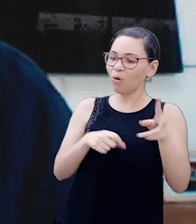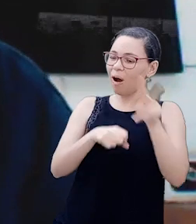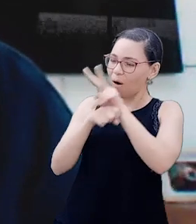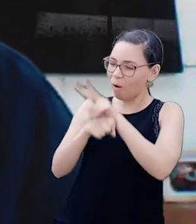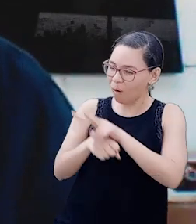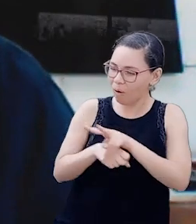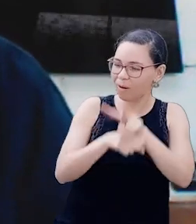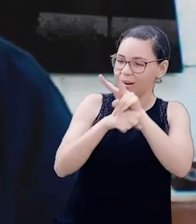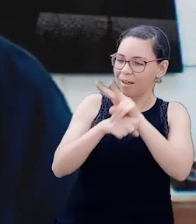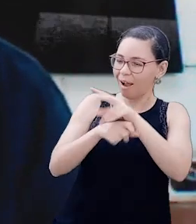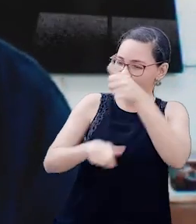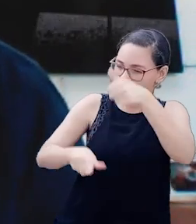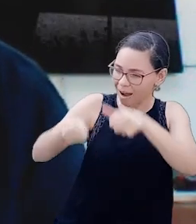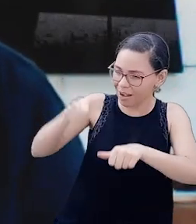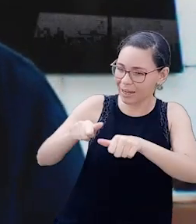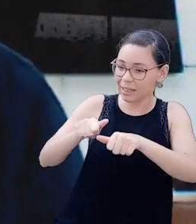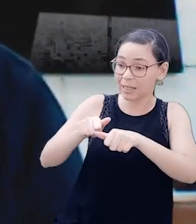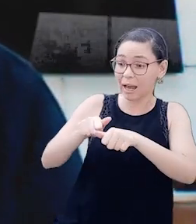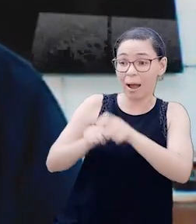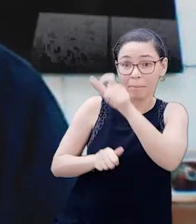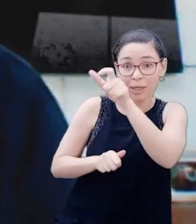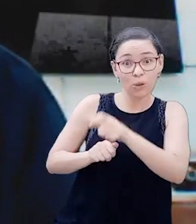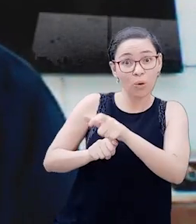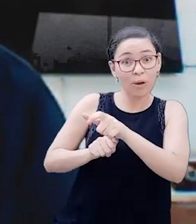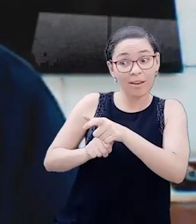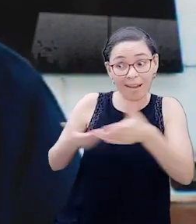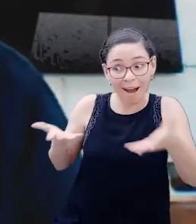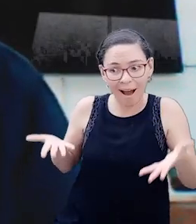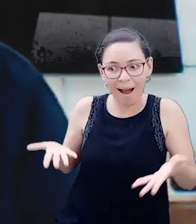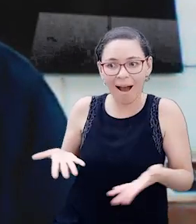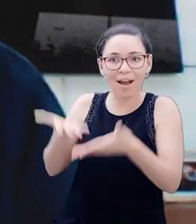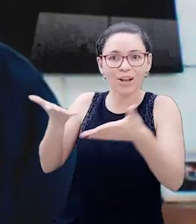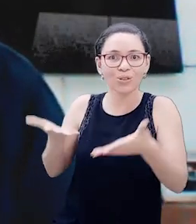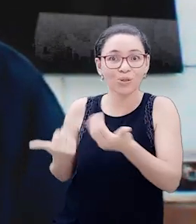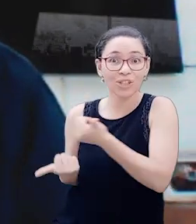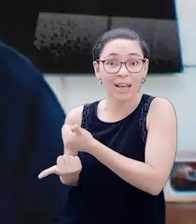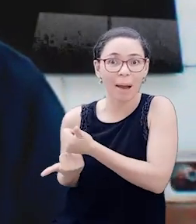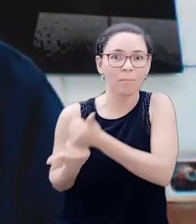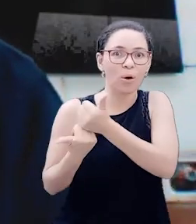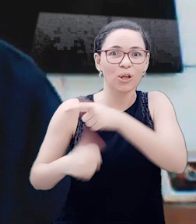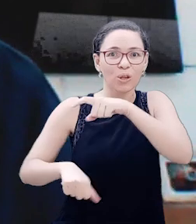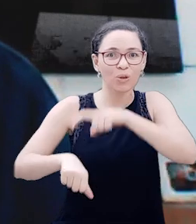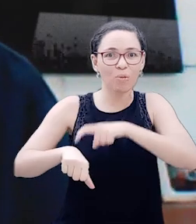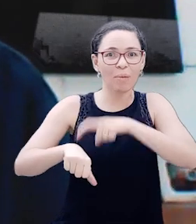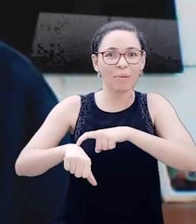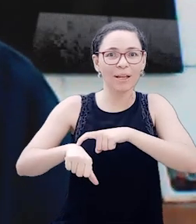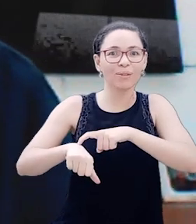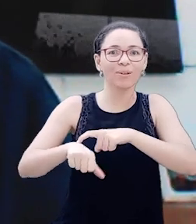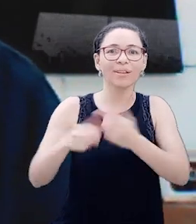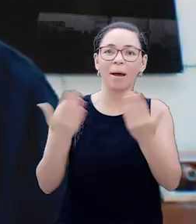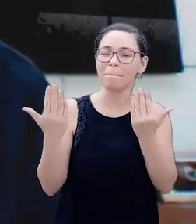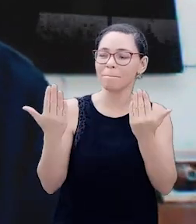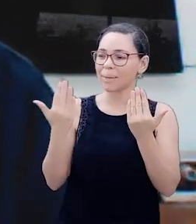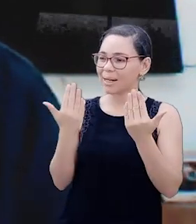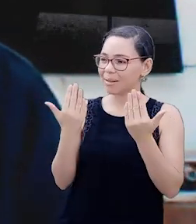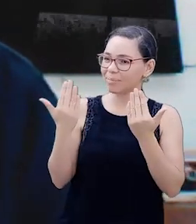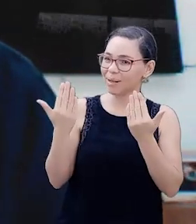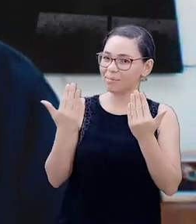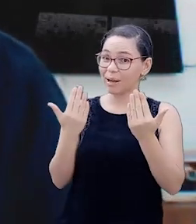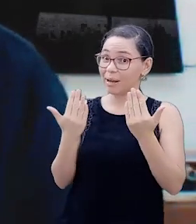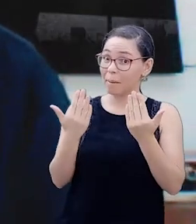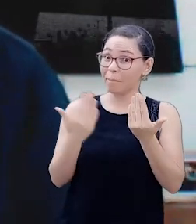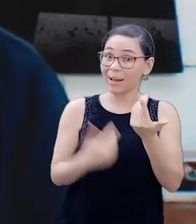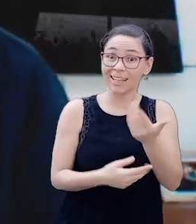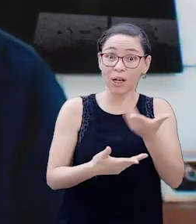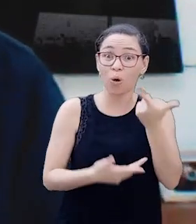uma vez que boa parte das sintomatologias mentais, elas também reverberam, né, em partes do meu corpo,